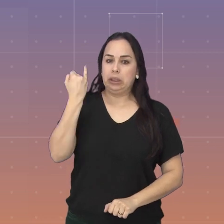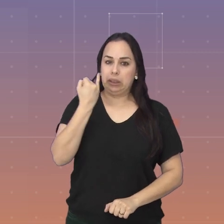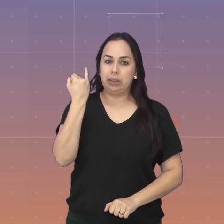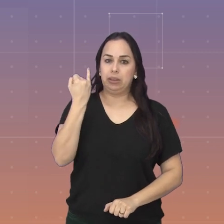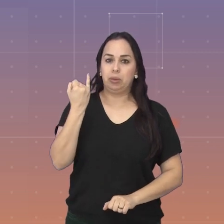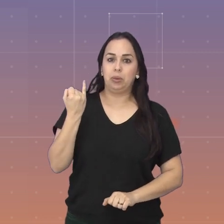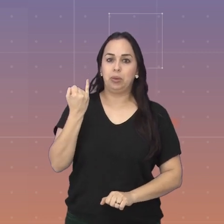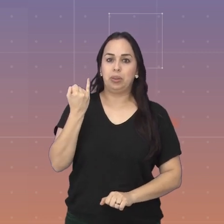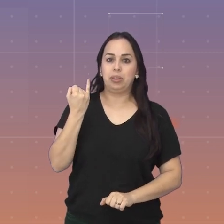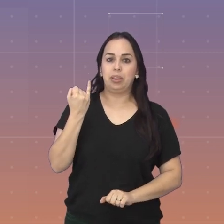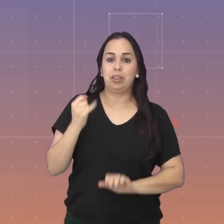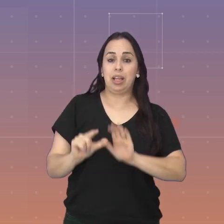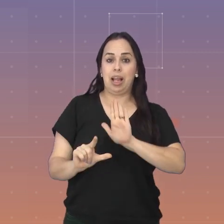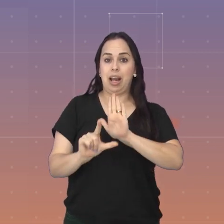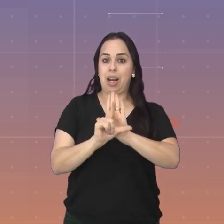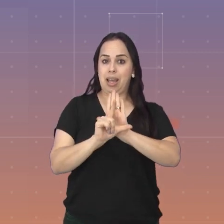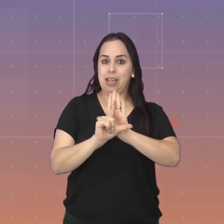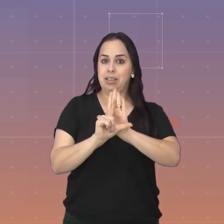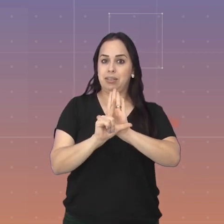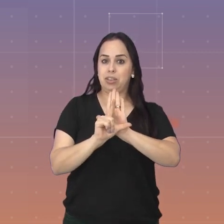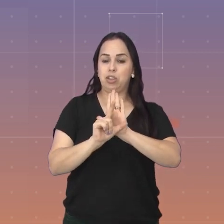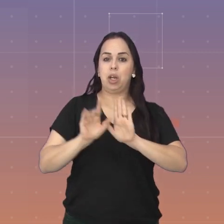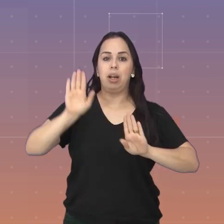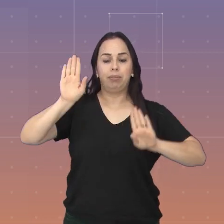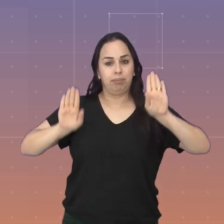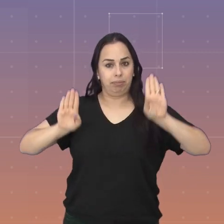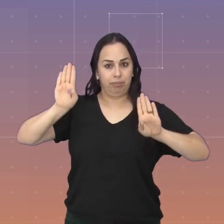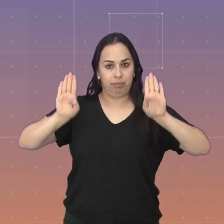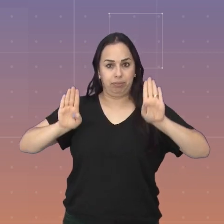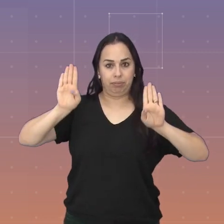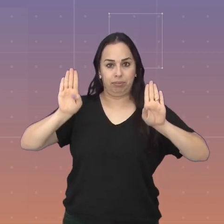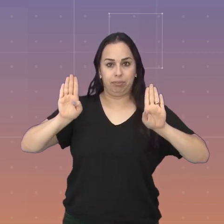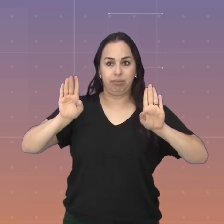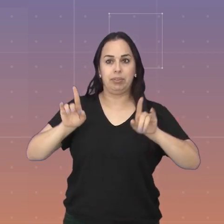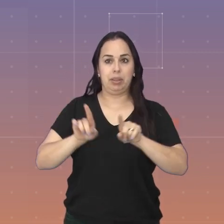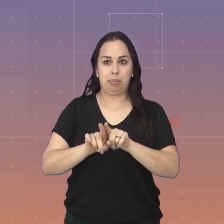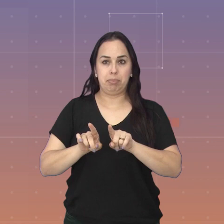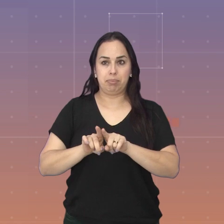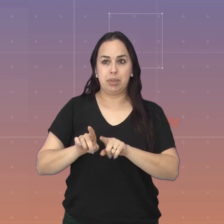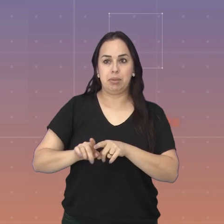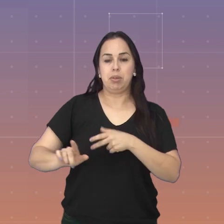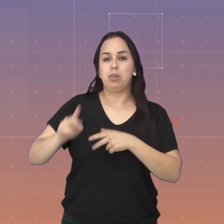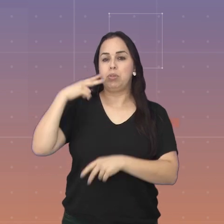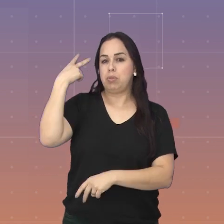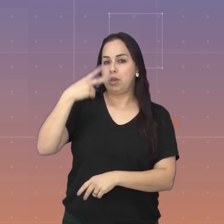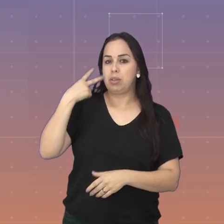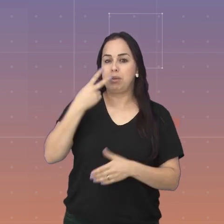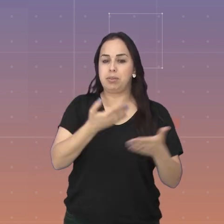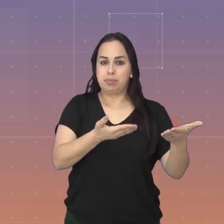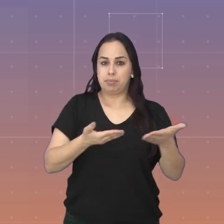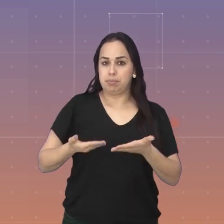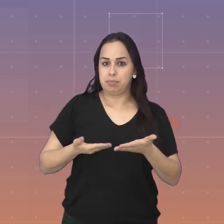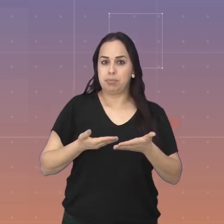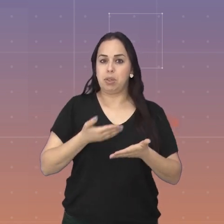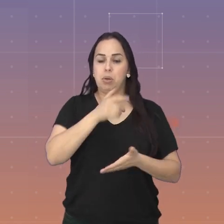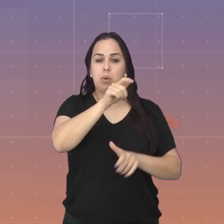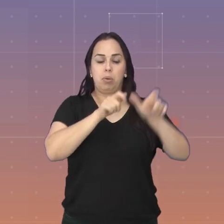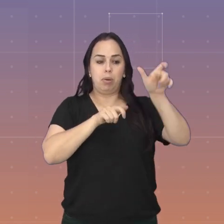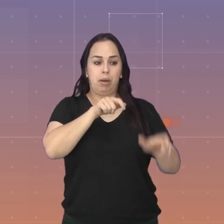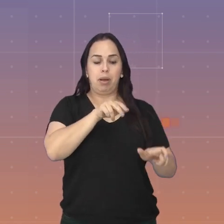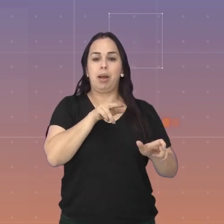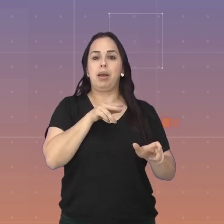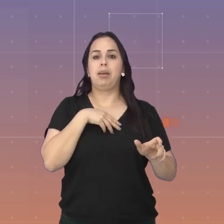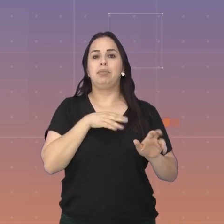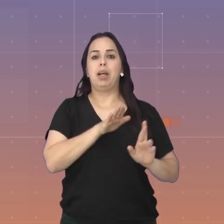muito importante foi sobre a nova lei de licitações. O Legislativo recebeu representantes do Tribunal de Contas